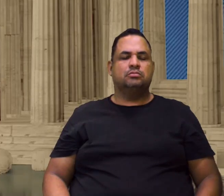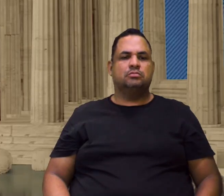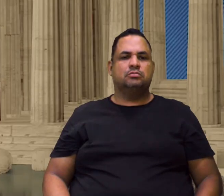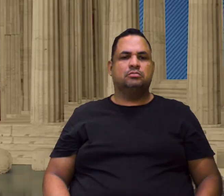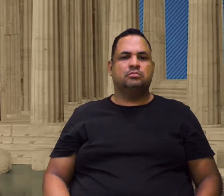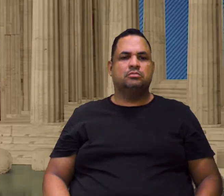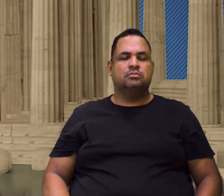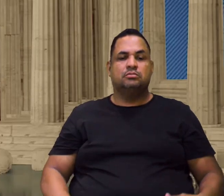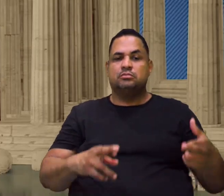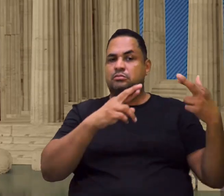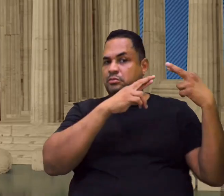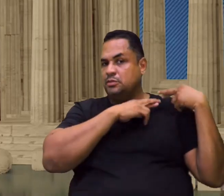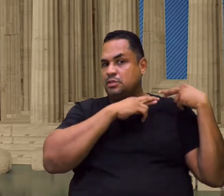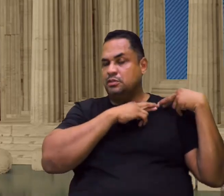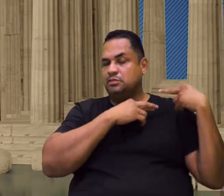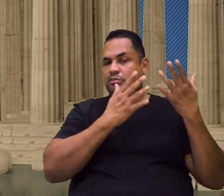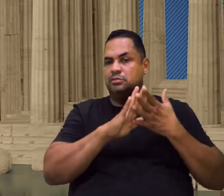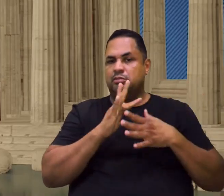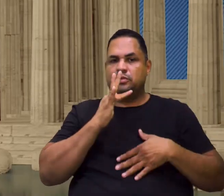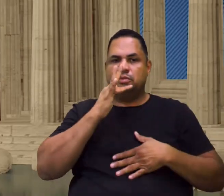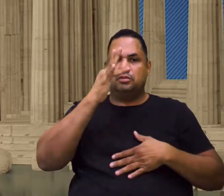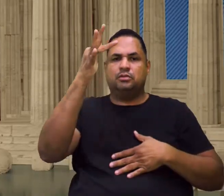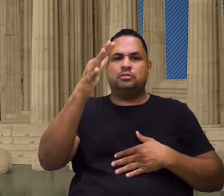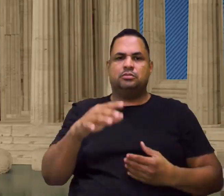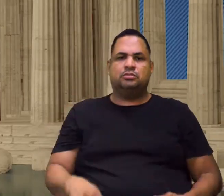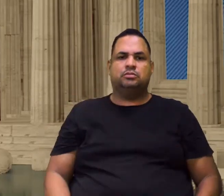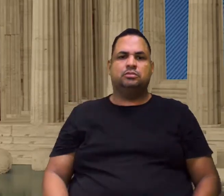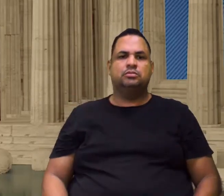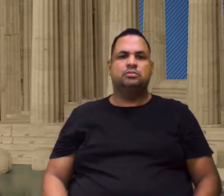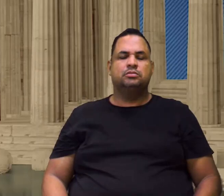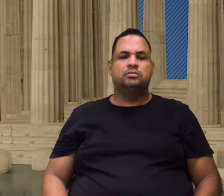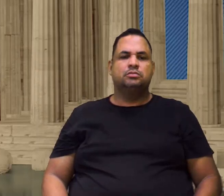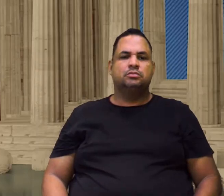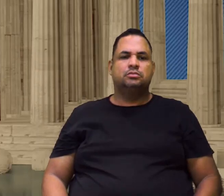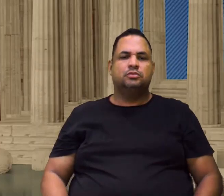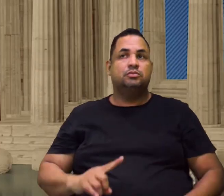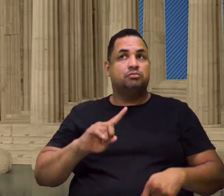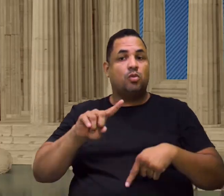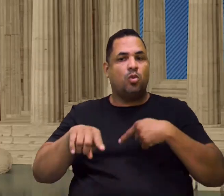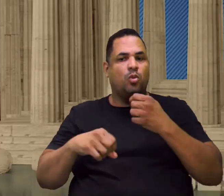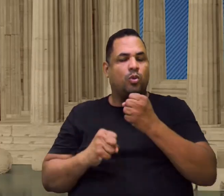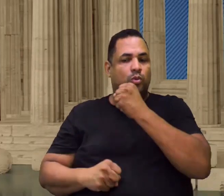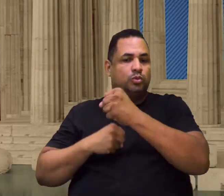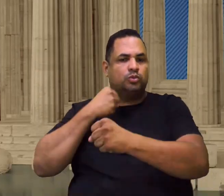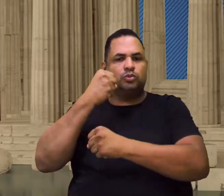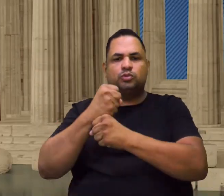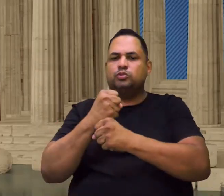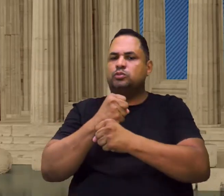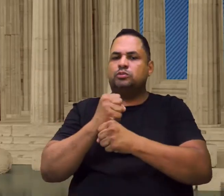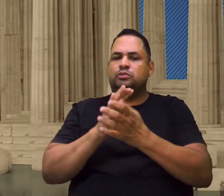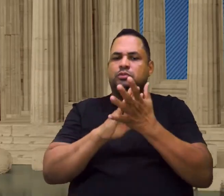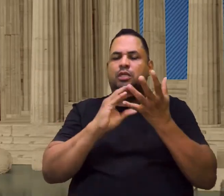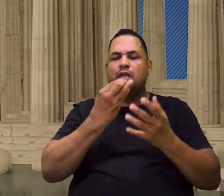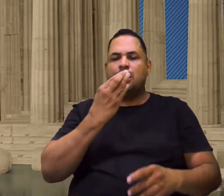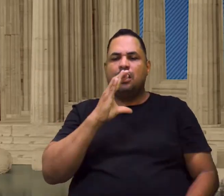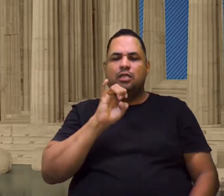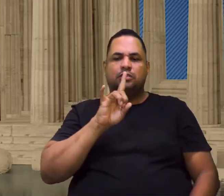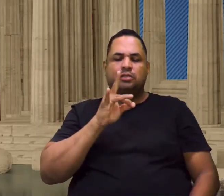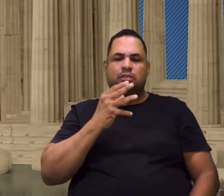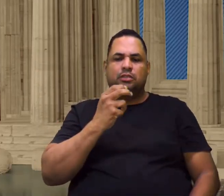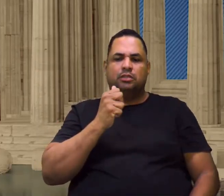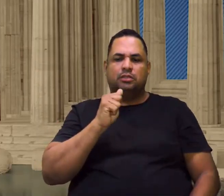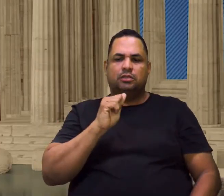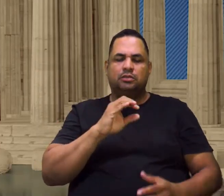só, a responsabilidade pelos futuros, gente. O outro ano vai dar castanha também. Extrativismo vegetal.